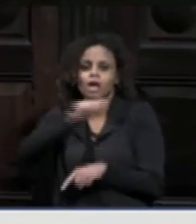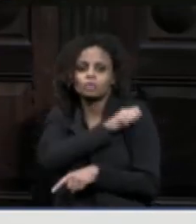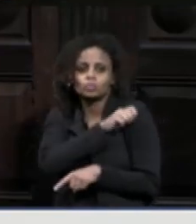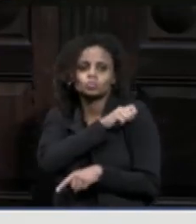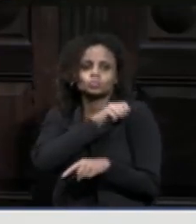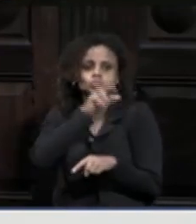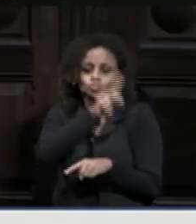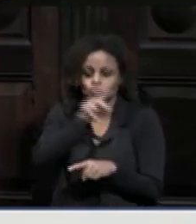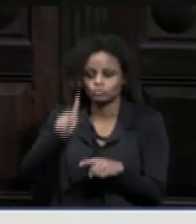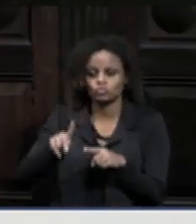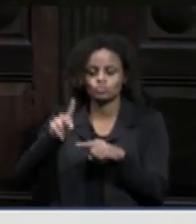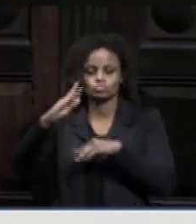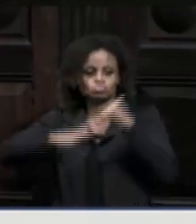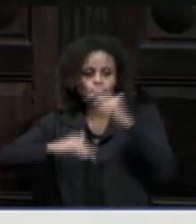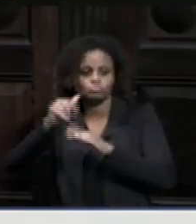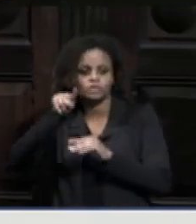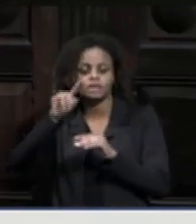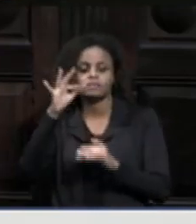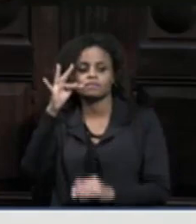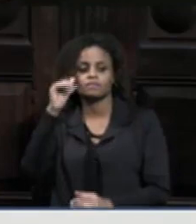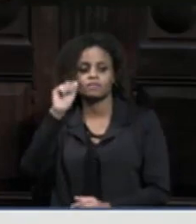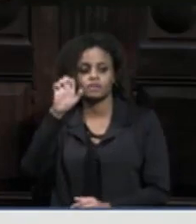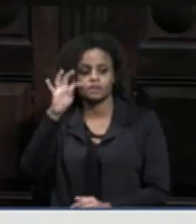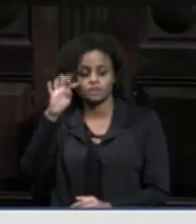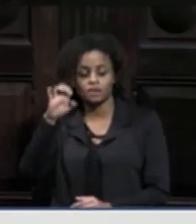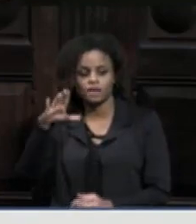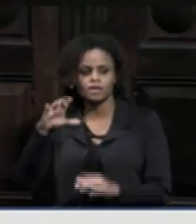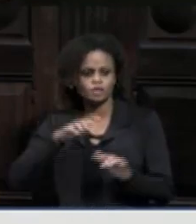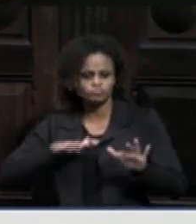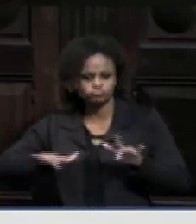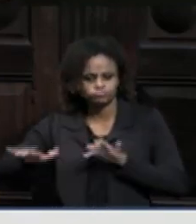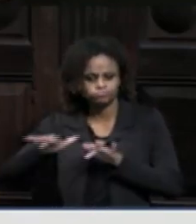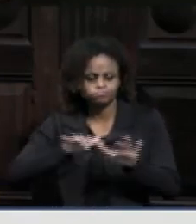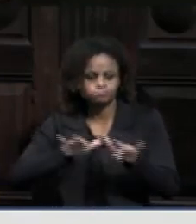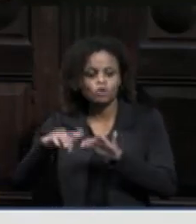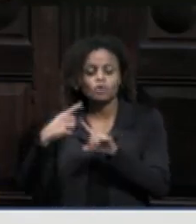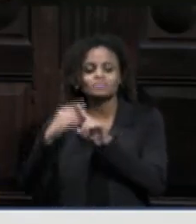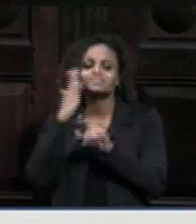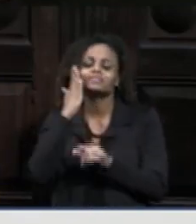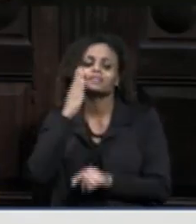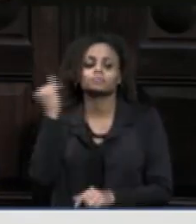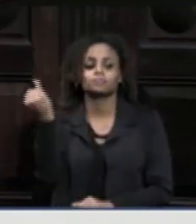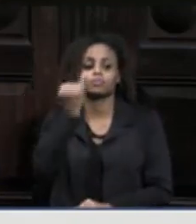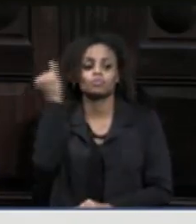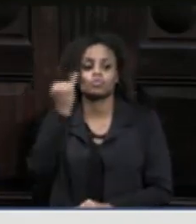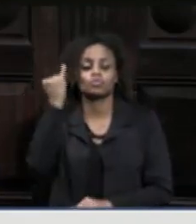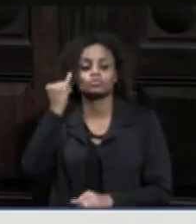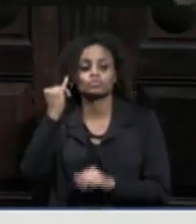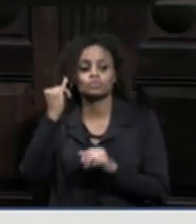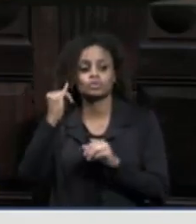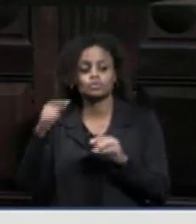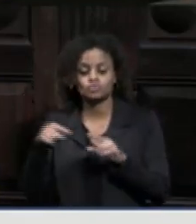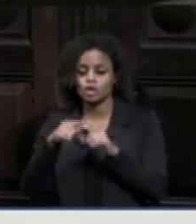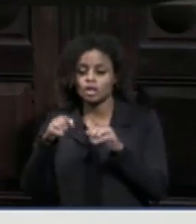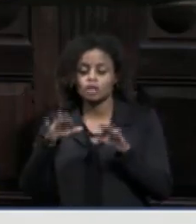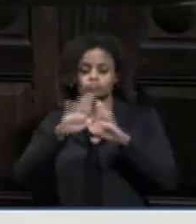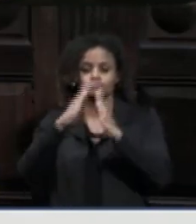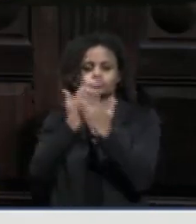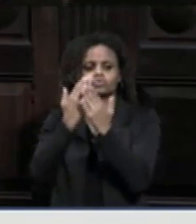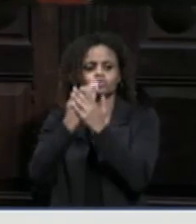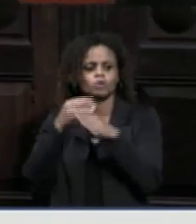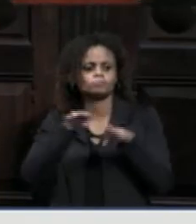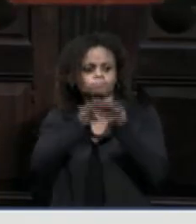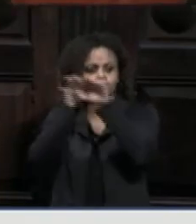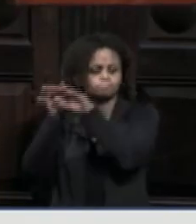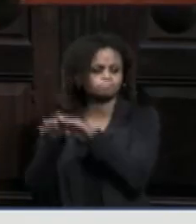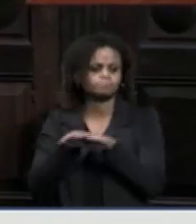mobilizando porque sabe como é importante para a FAETEC institucionalmente ela se tornar uma instituição mais democrática, que a